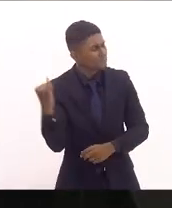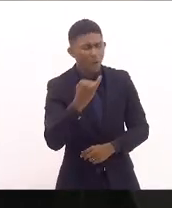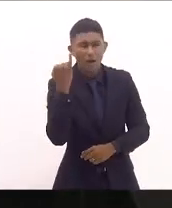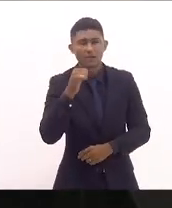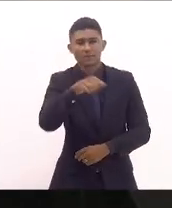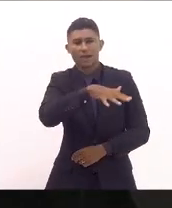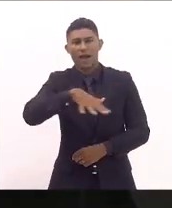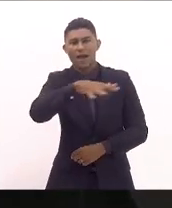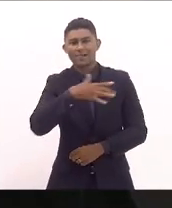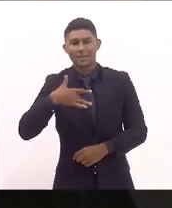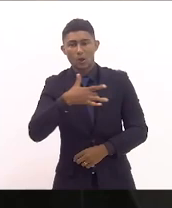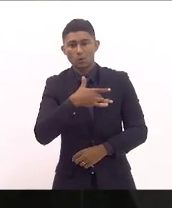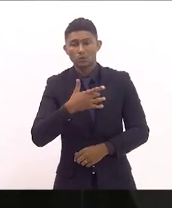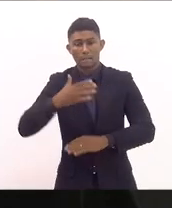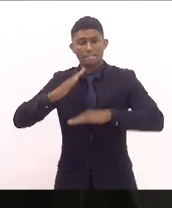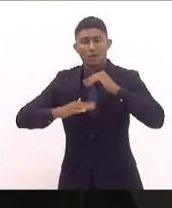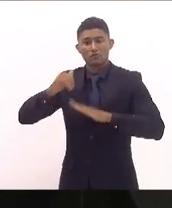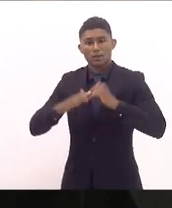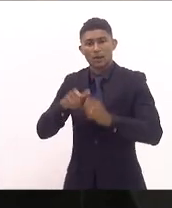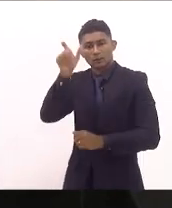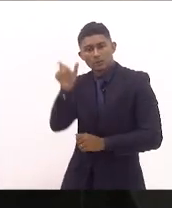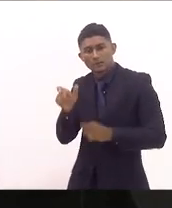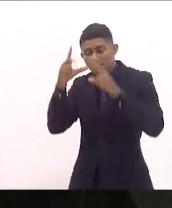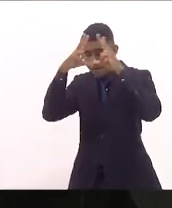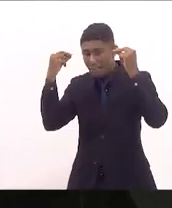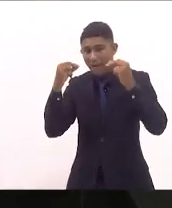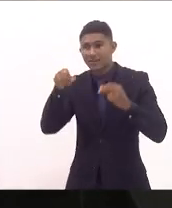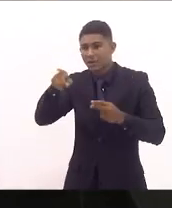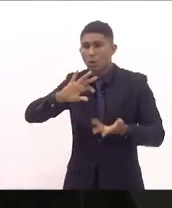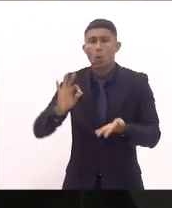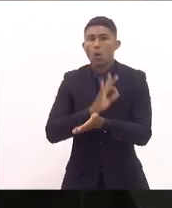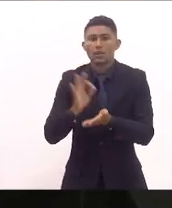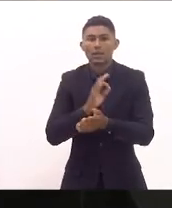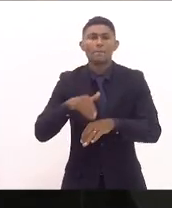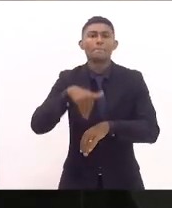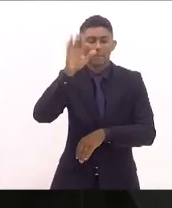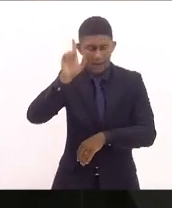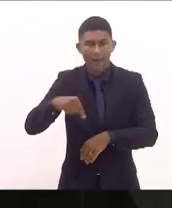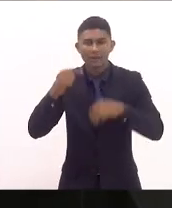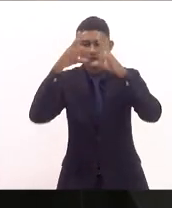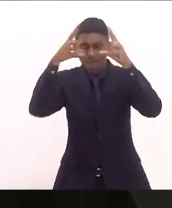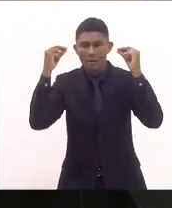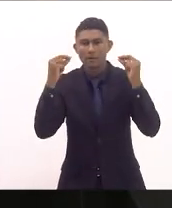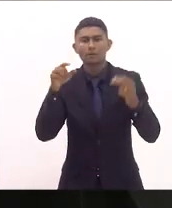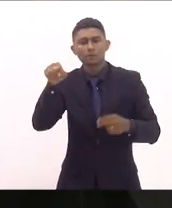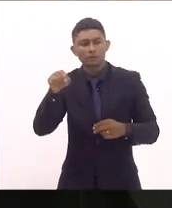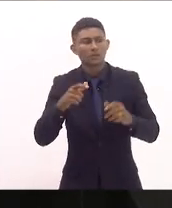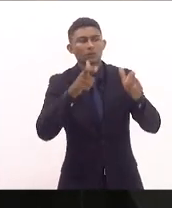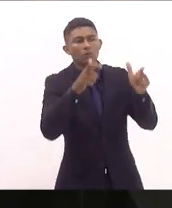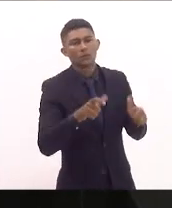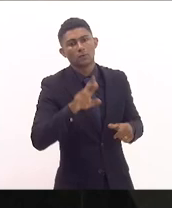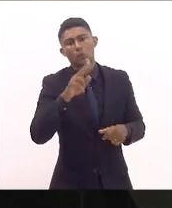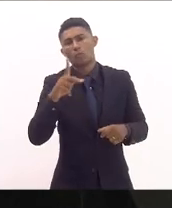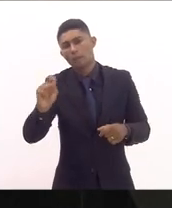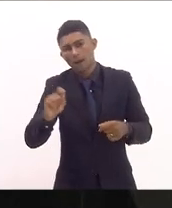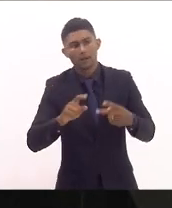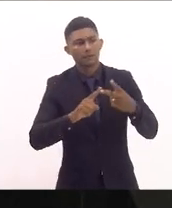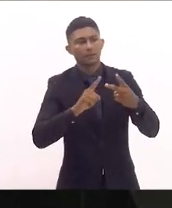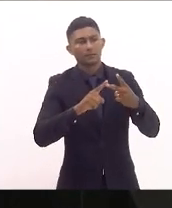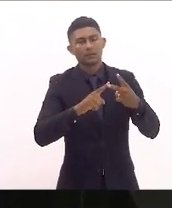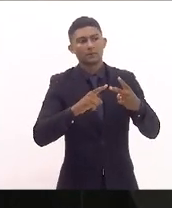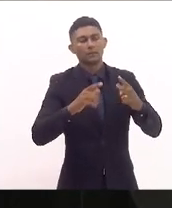é o profissional mais contratado é o técnico enfermagem ele tá na UPA ele tá na saúde mental